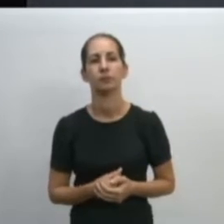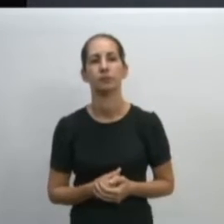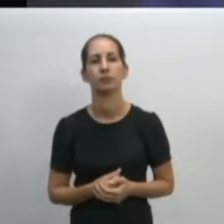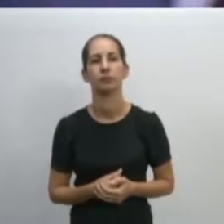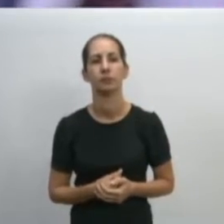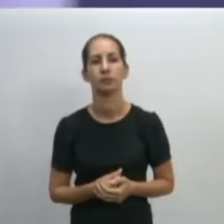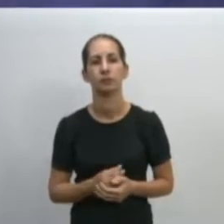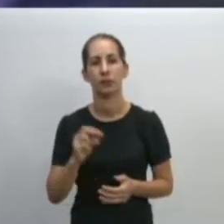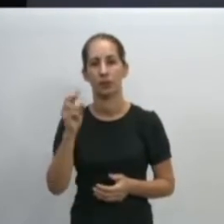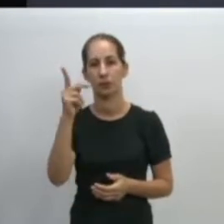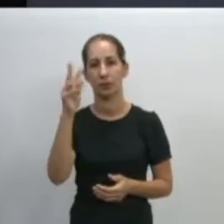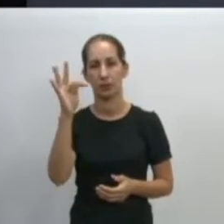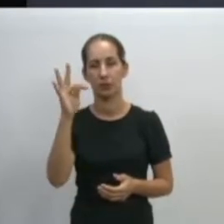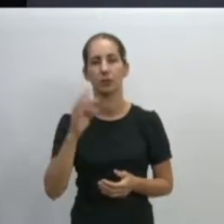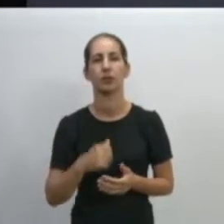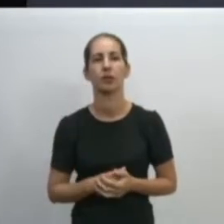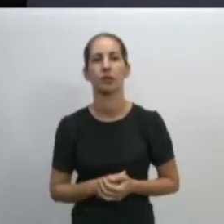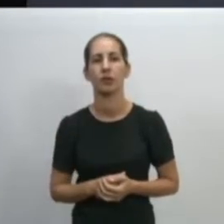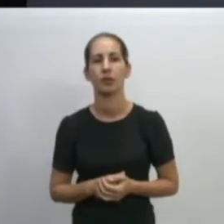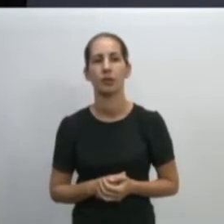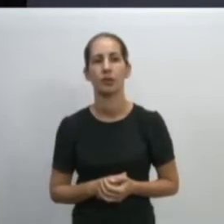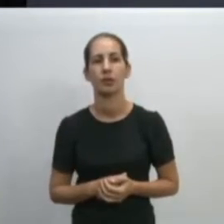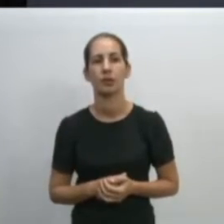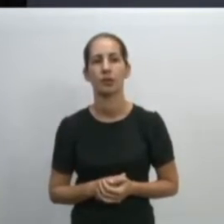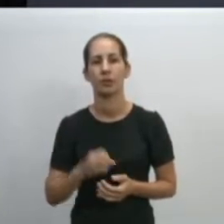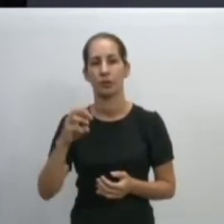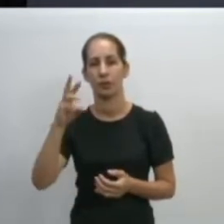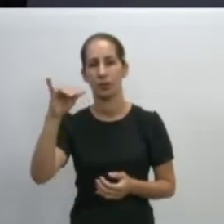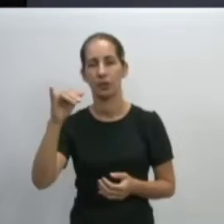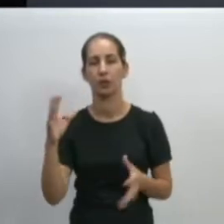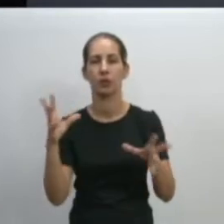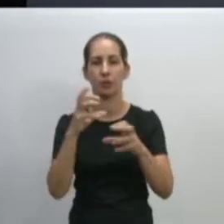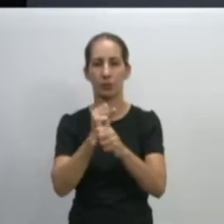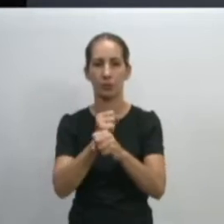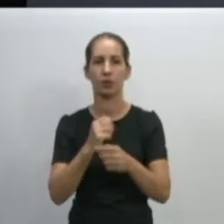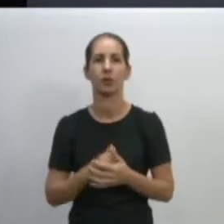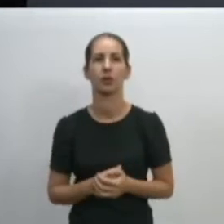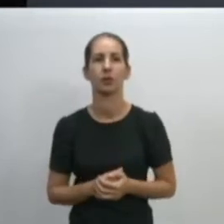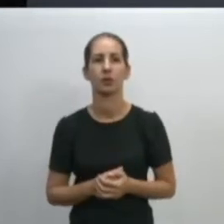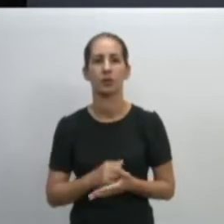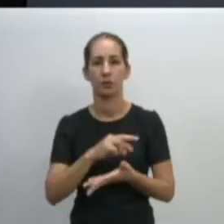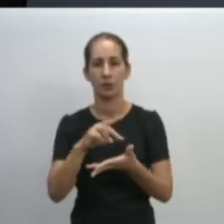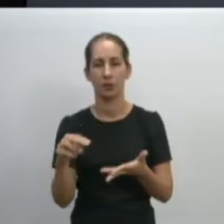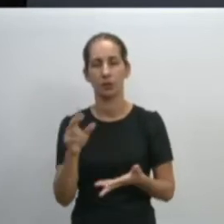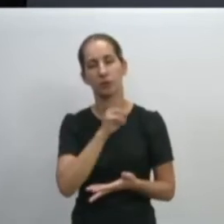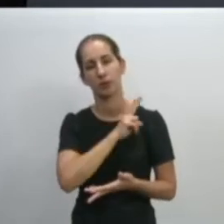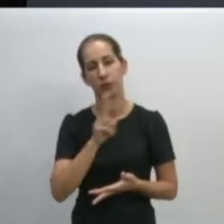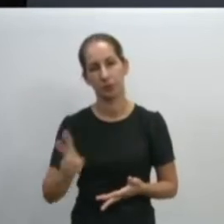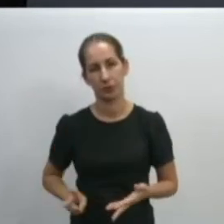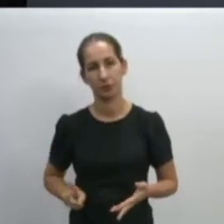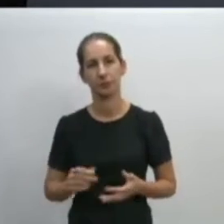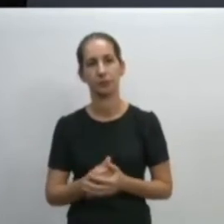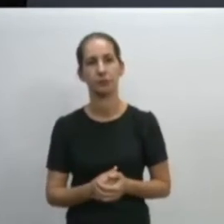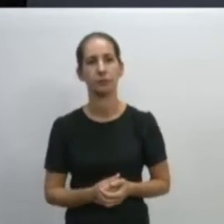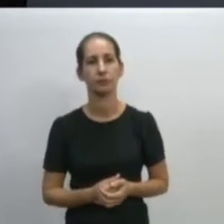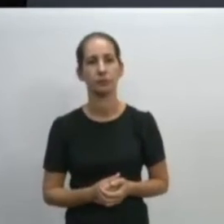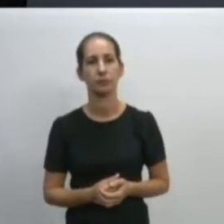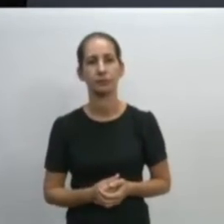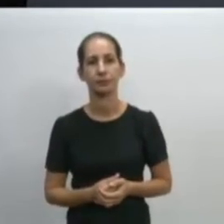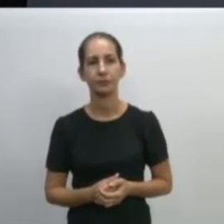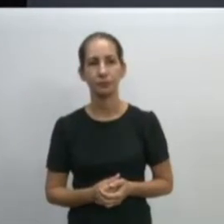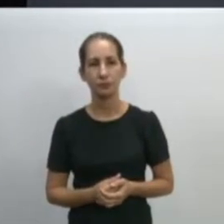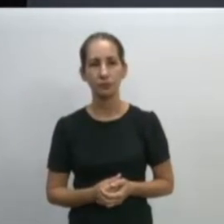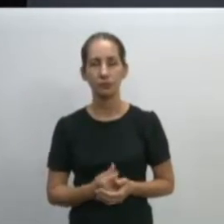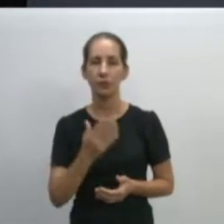o vereador Herbert Senna e o vereador Milclei complementaram os demais vereadores. O que nós